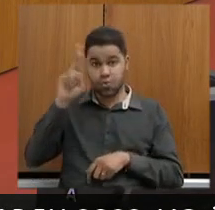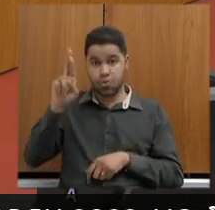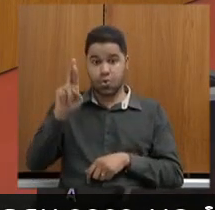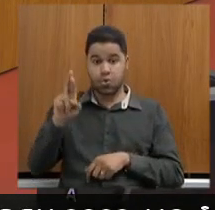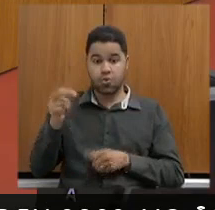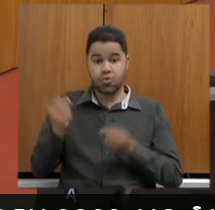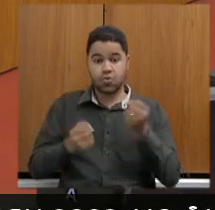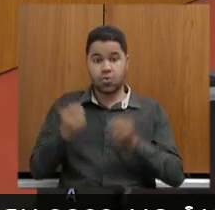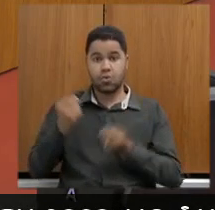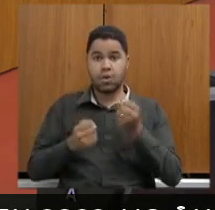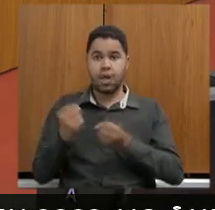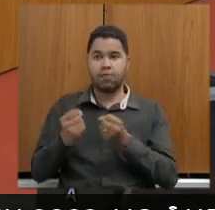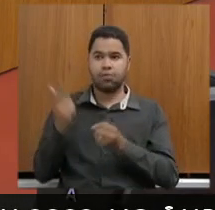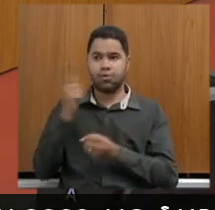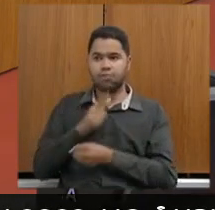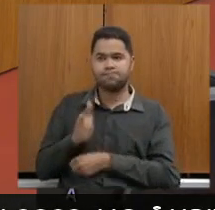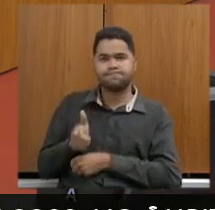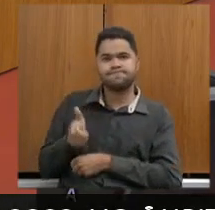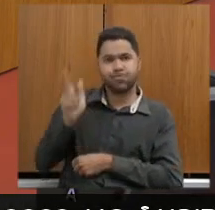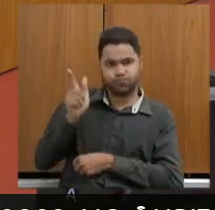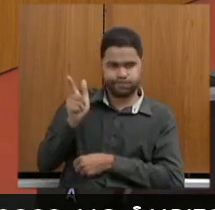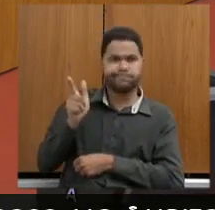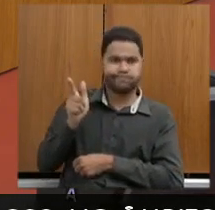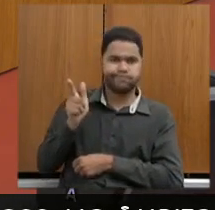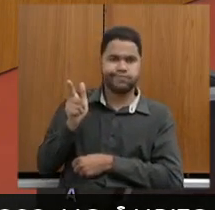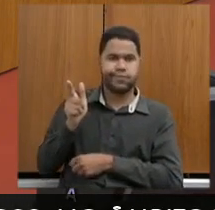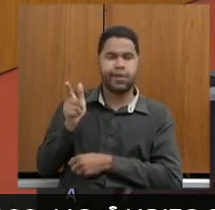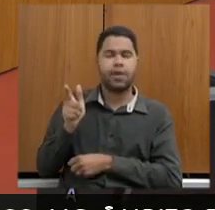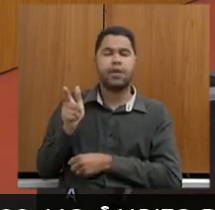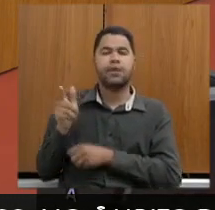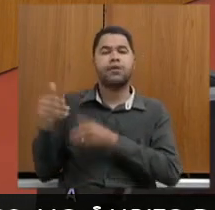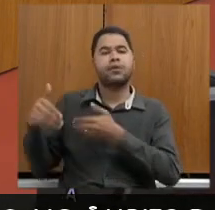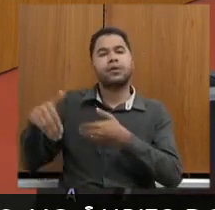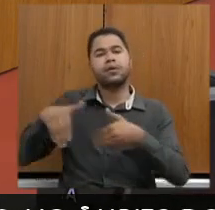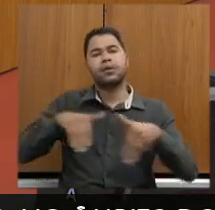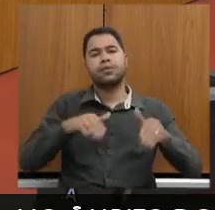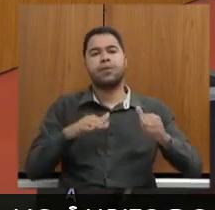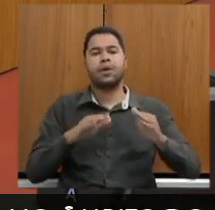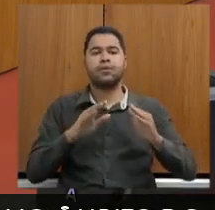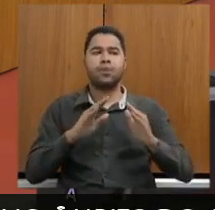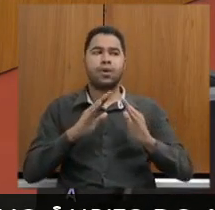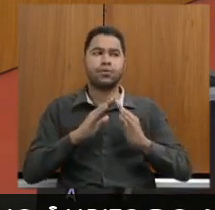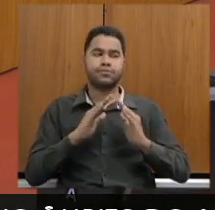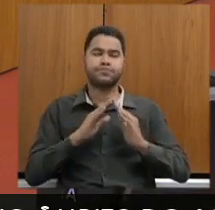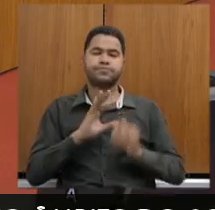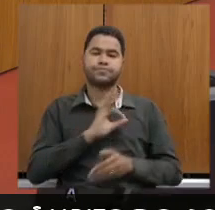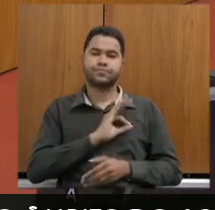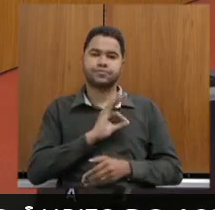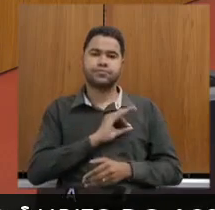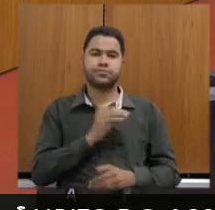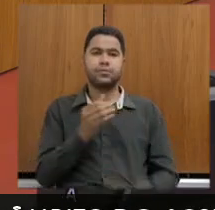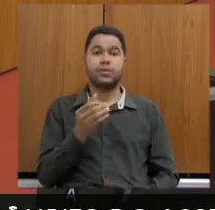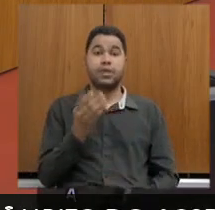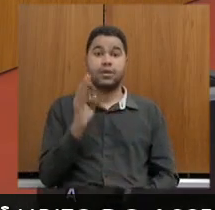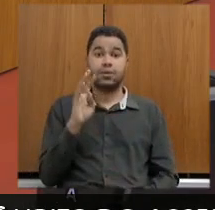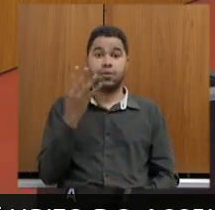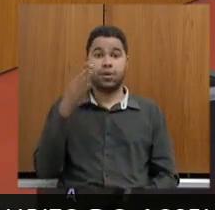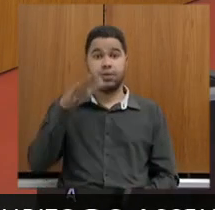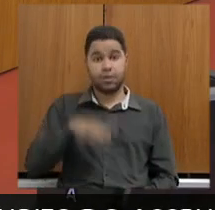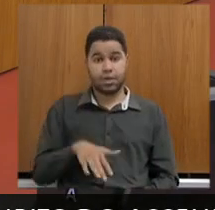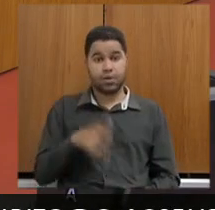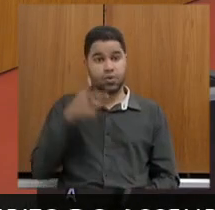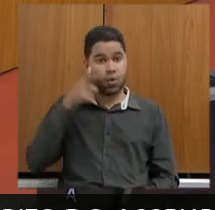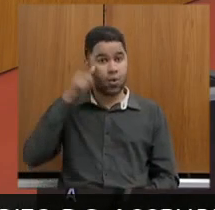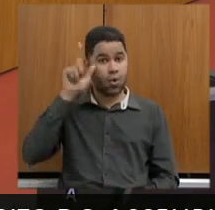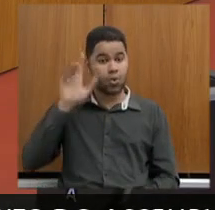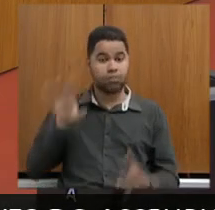que cometeu O homicídio na região do morro alto e foi conduzido para a delegacia de homicídios né foi a 16 horas de ontem e